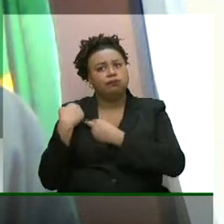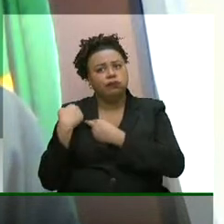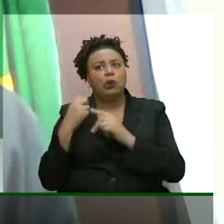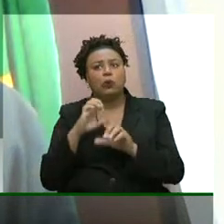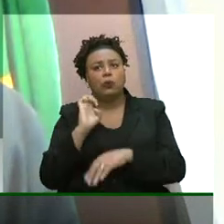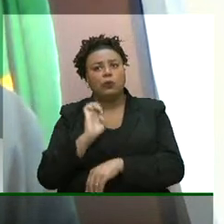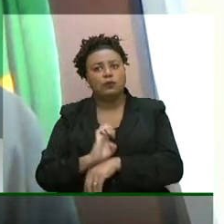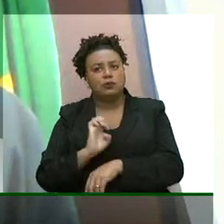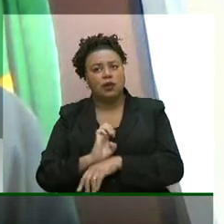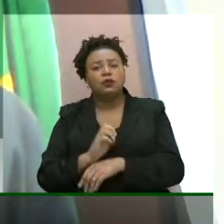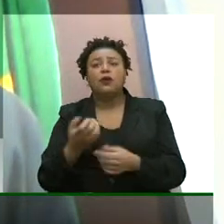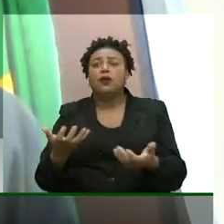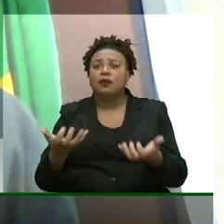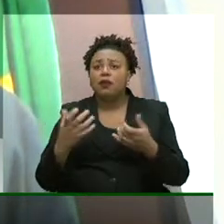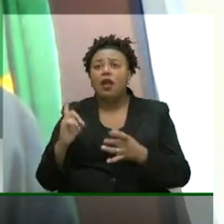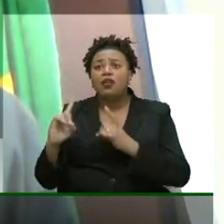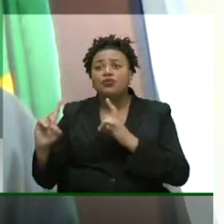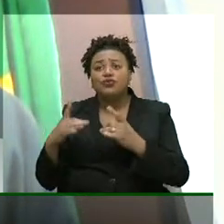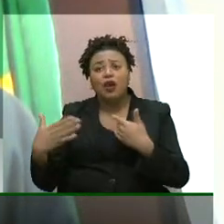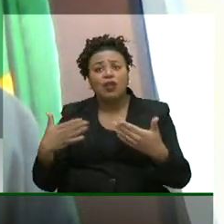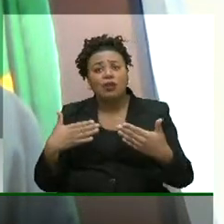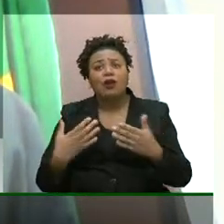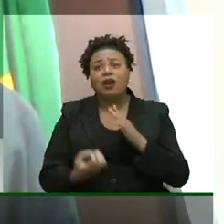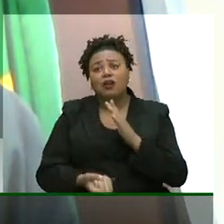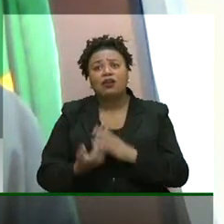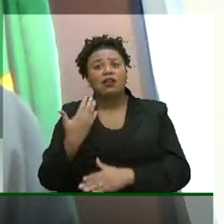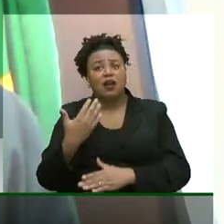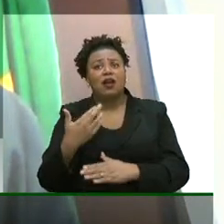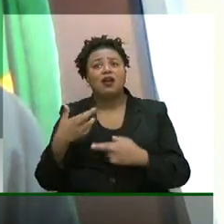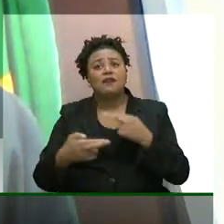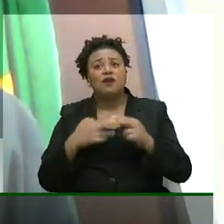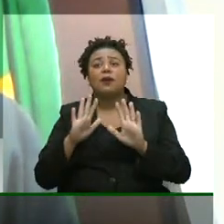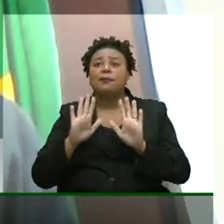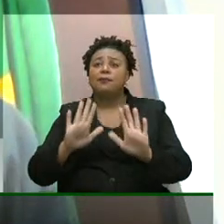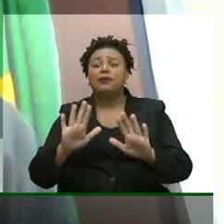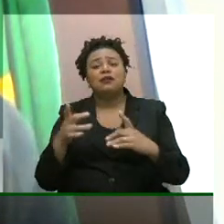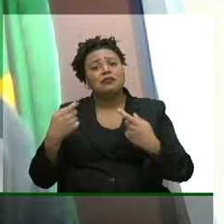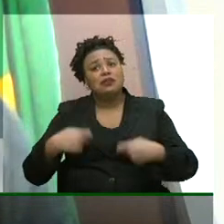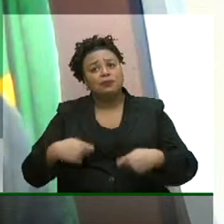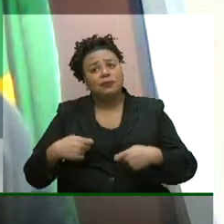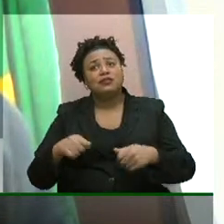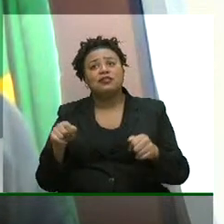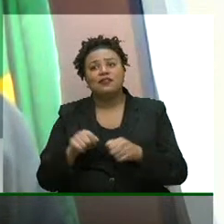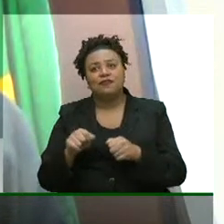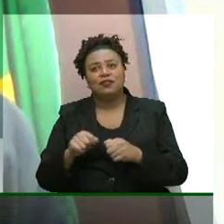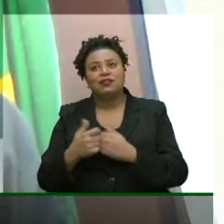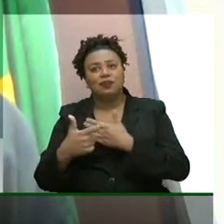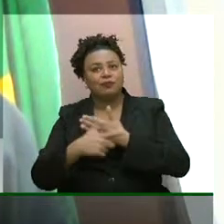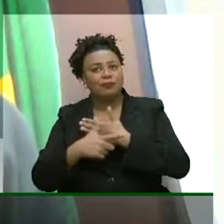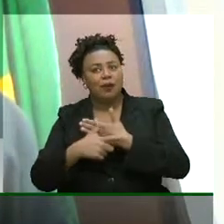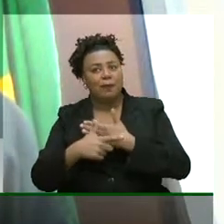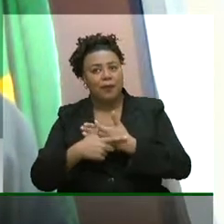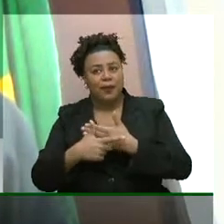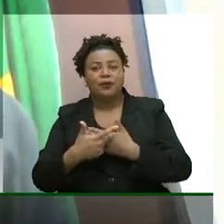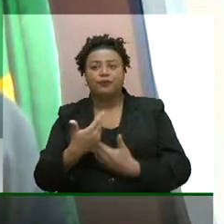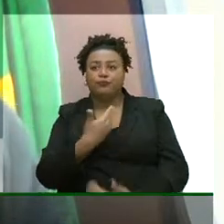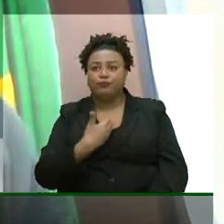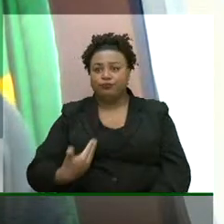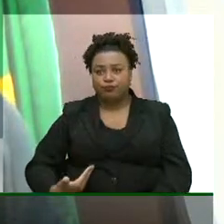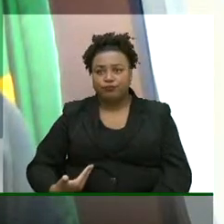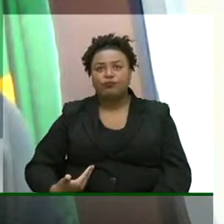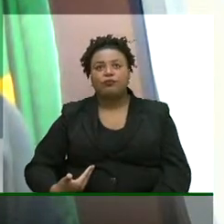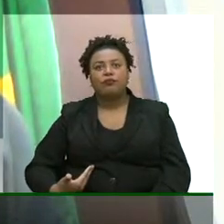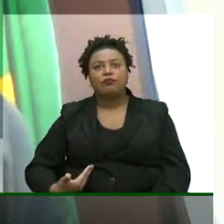nosso Estado e disposto a dialogar e construir reformas. Basta, claro, ele fazer uso das suas atribuições e prerrogativas